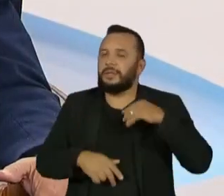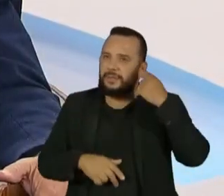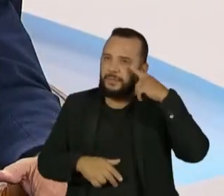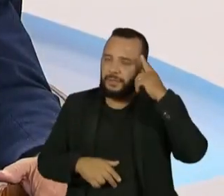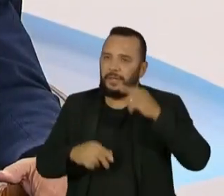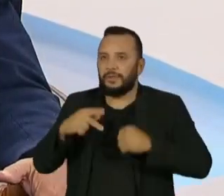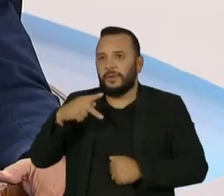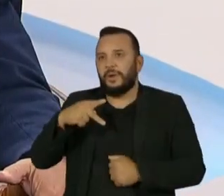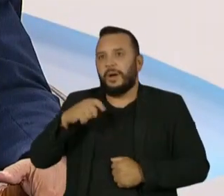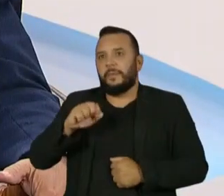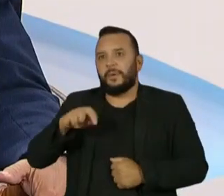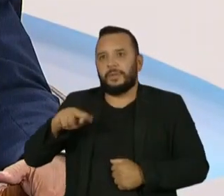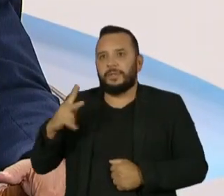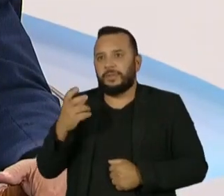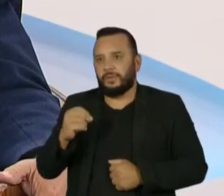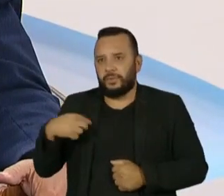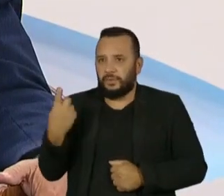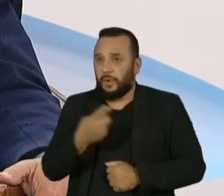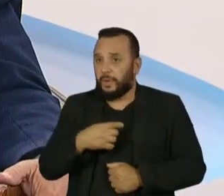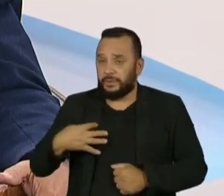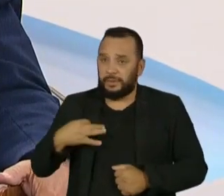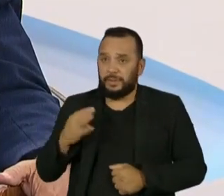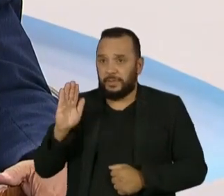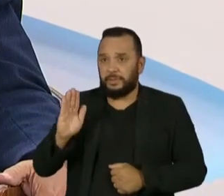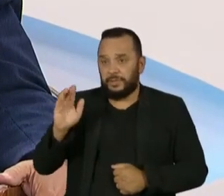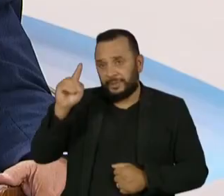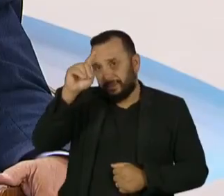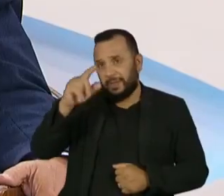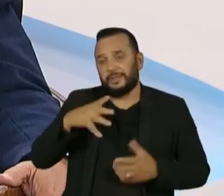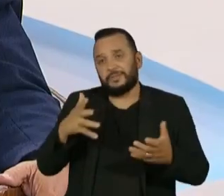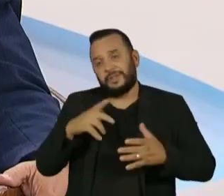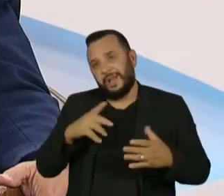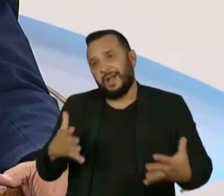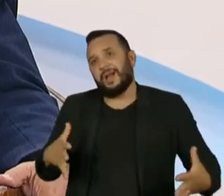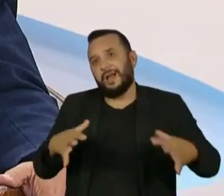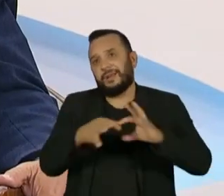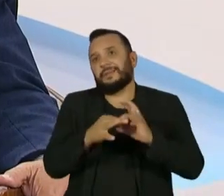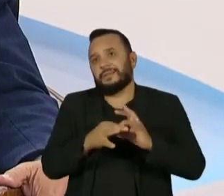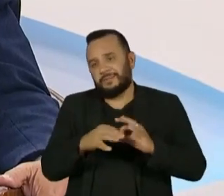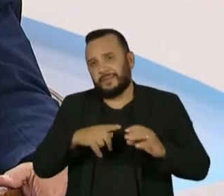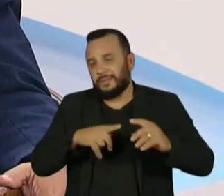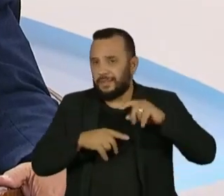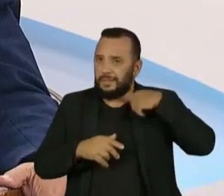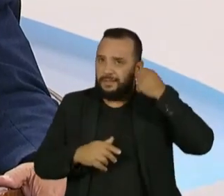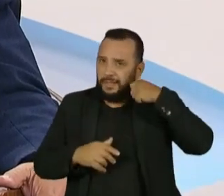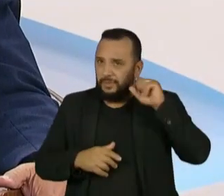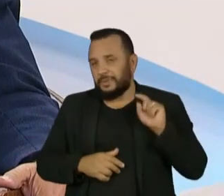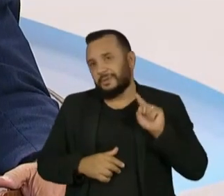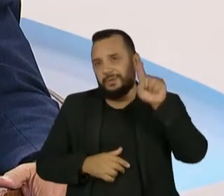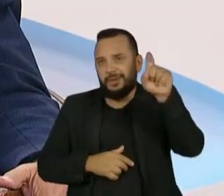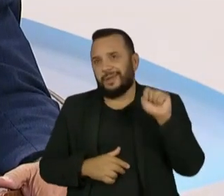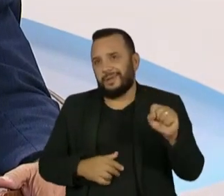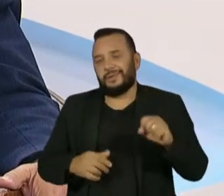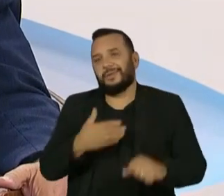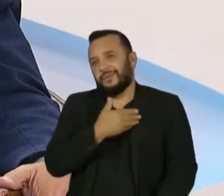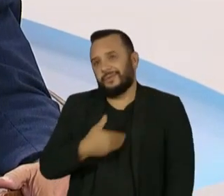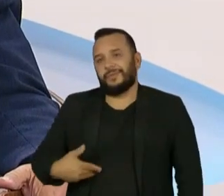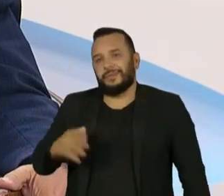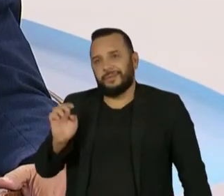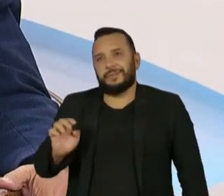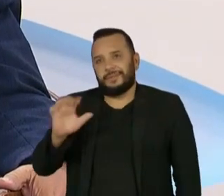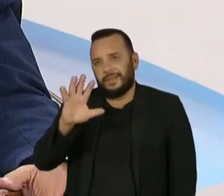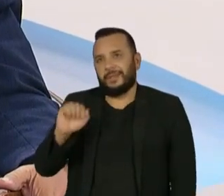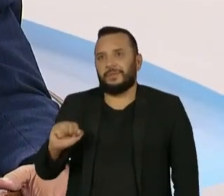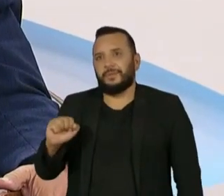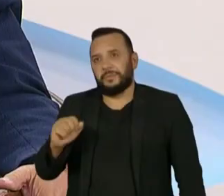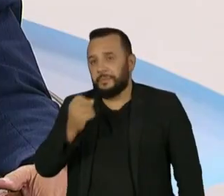Freire, que será o nosso candidato lá, e a nossa perspectiva é fazer um marco de aliança para termos um senador da República e fazermos o governo do Estado e